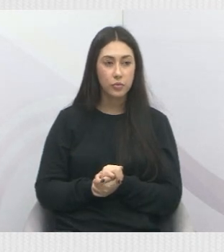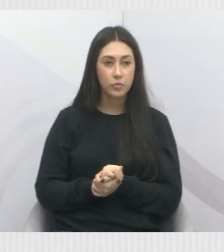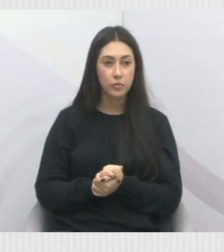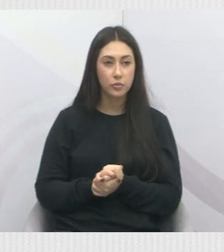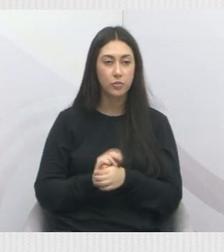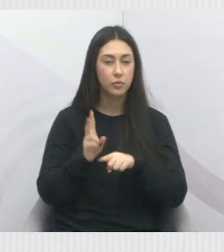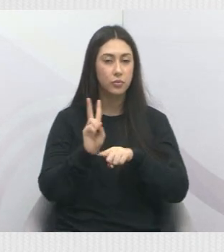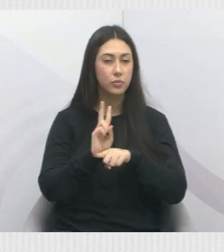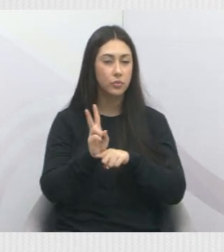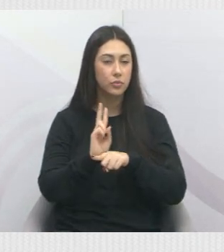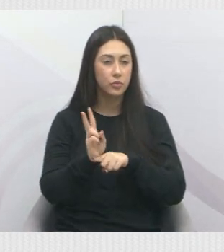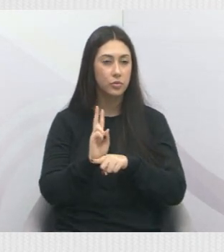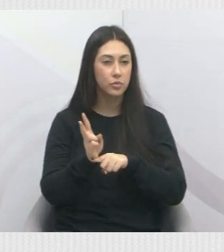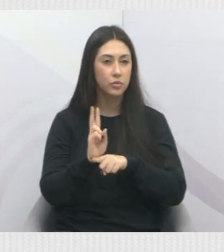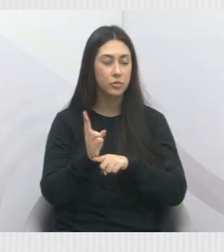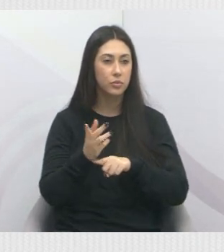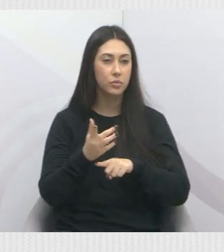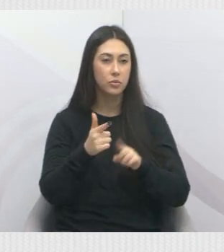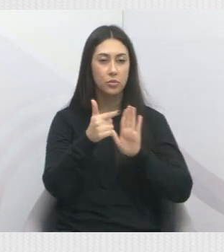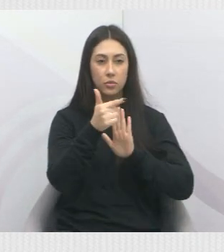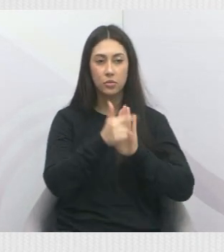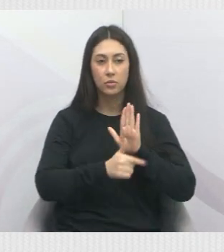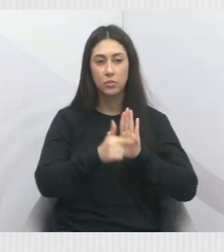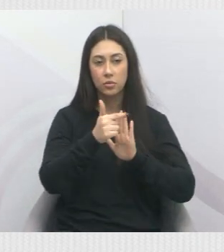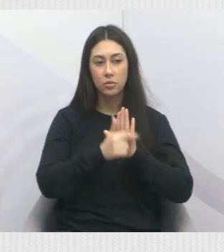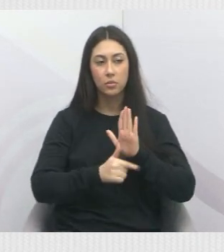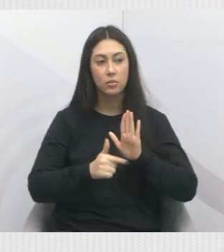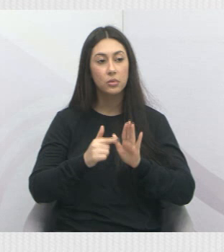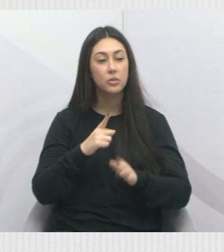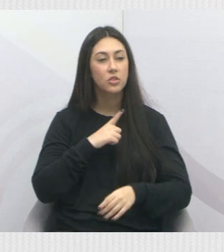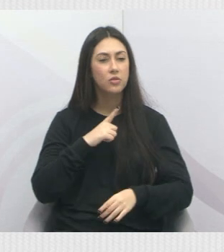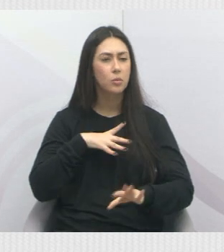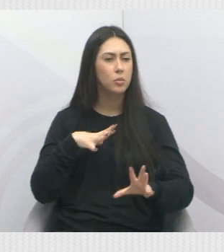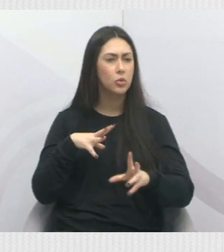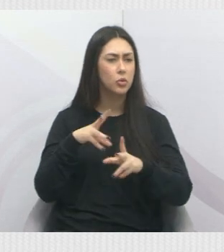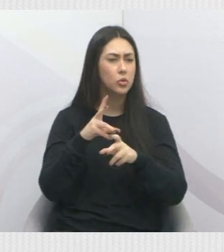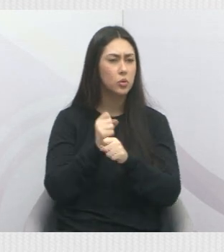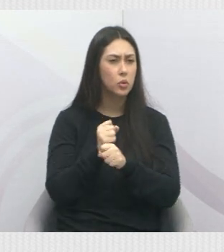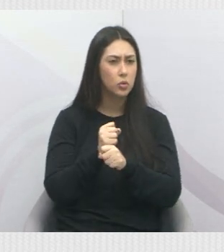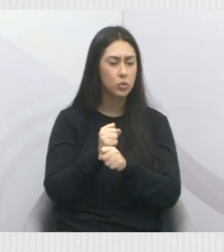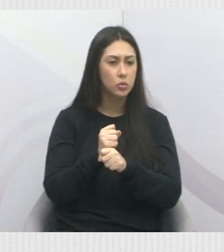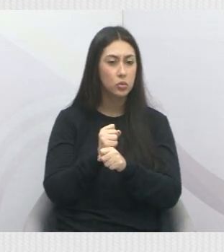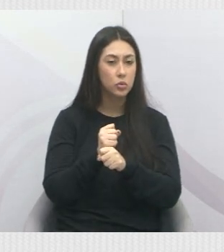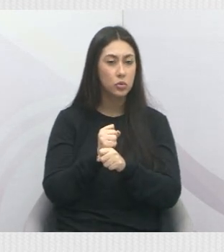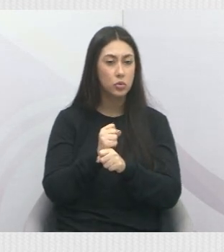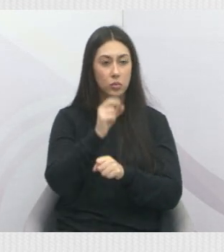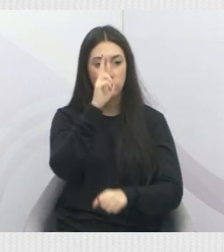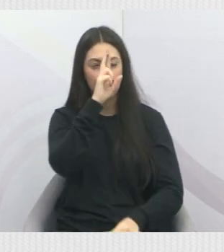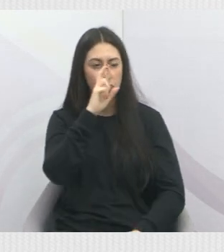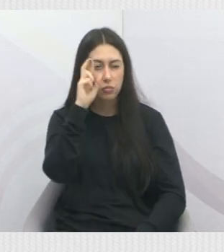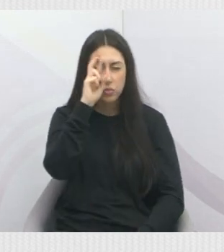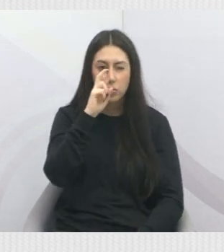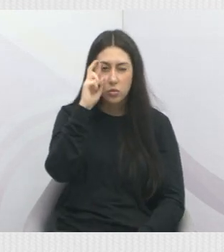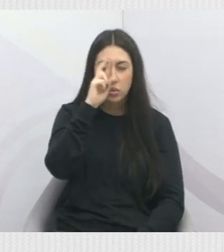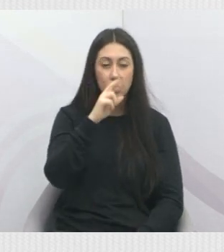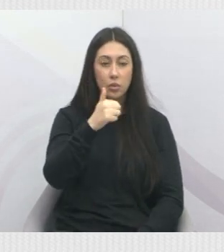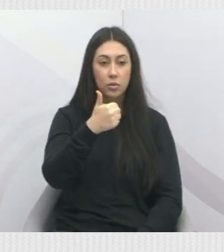Na vigilância sanitária, tivemos um total de vistorias no primeiro quadrimestre de 2022